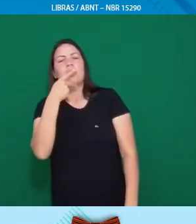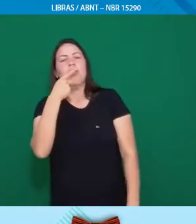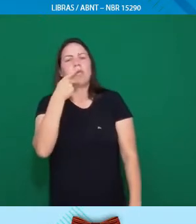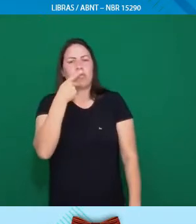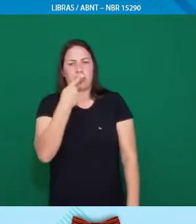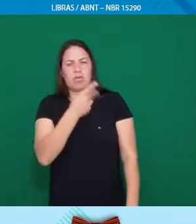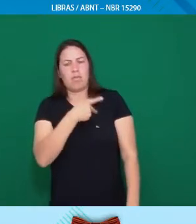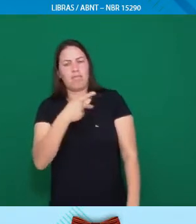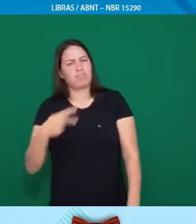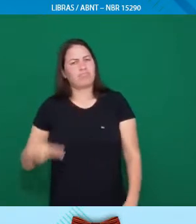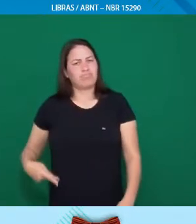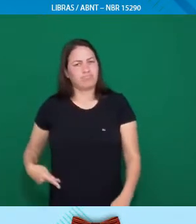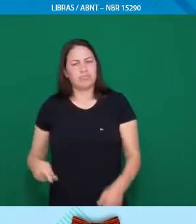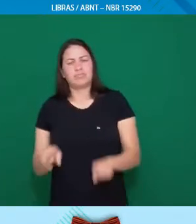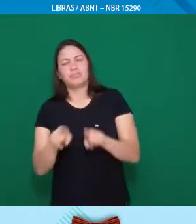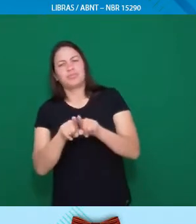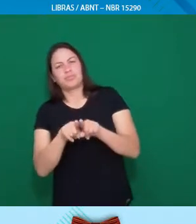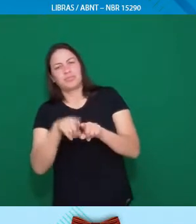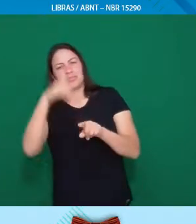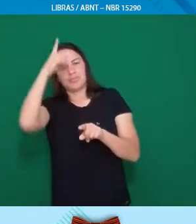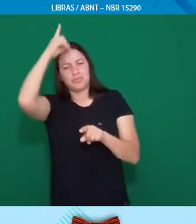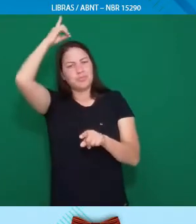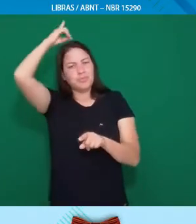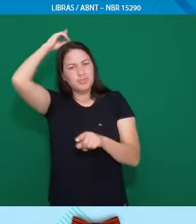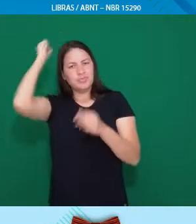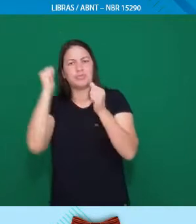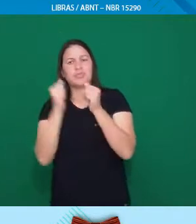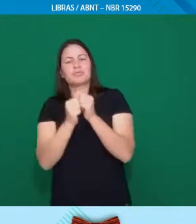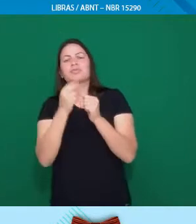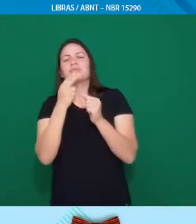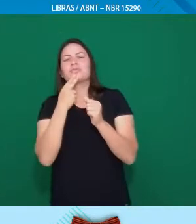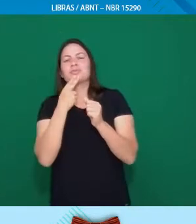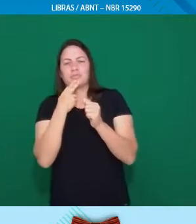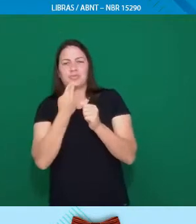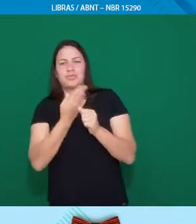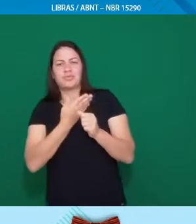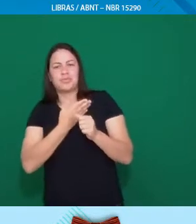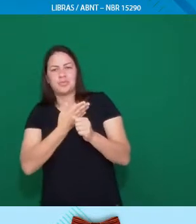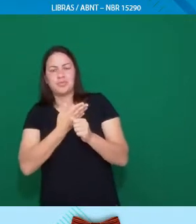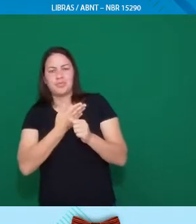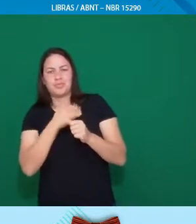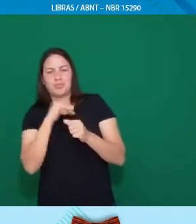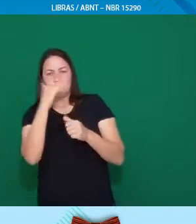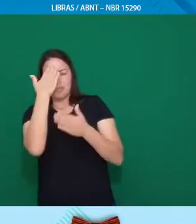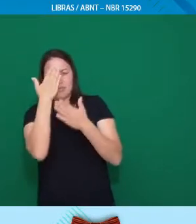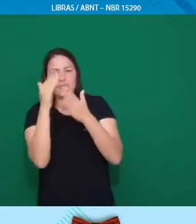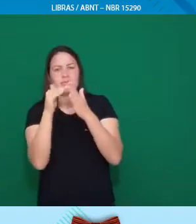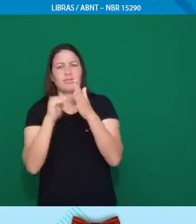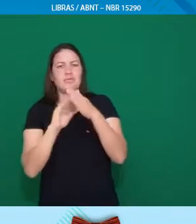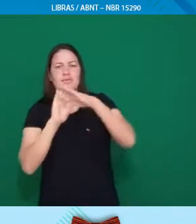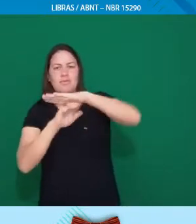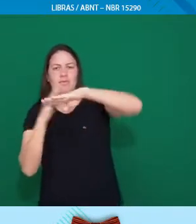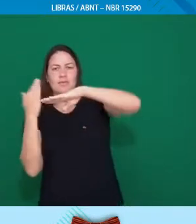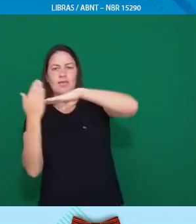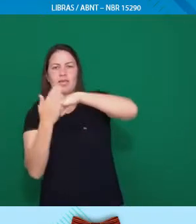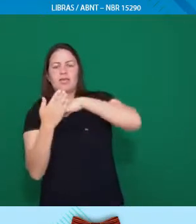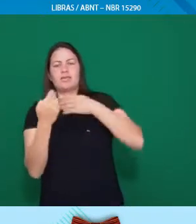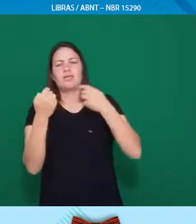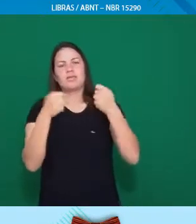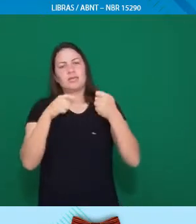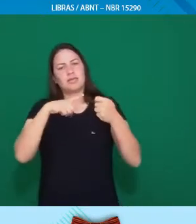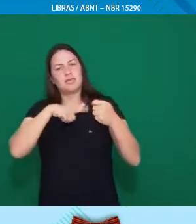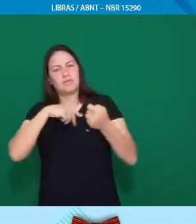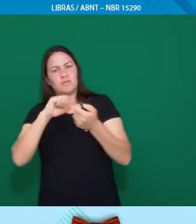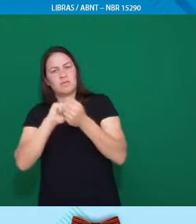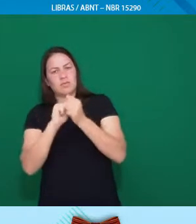presente para avisar ao colega Vereador Claudemir eo João Nilson né os colegas eu acredito que todo bairro merecia ter